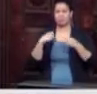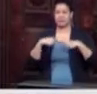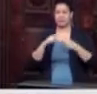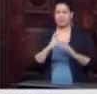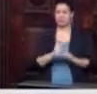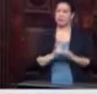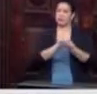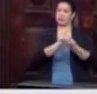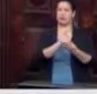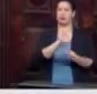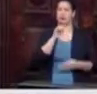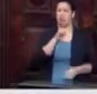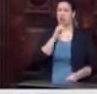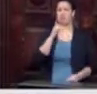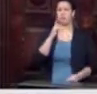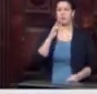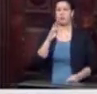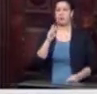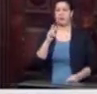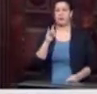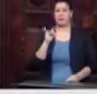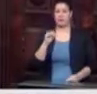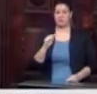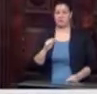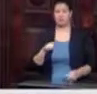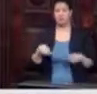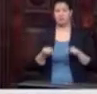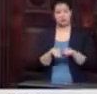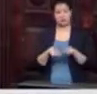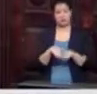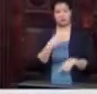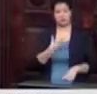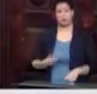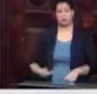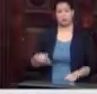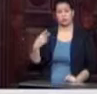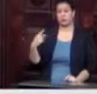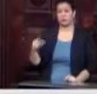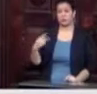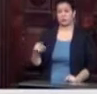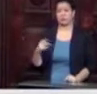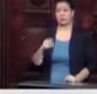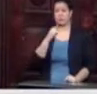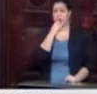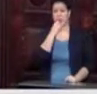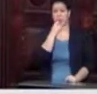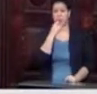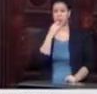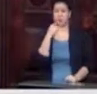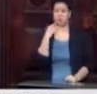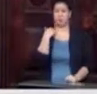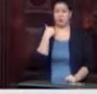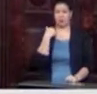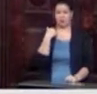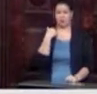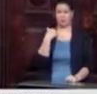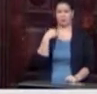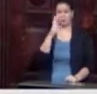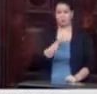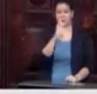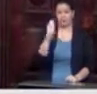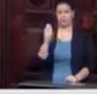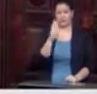Previdência. Além disso, o próprio governo, por exemplo, através do Banco do Brasil e outras